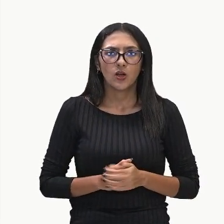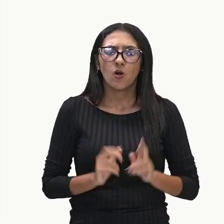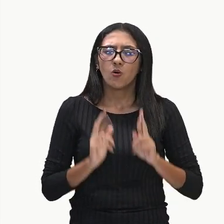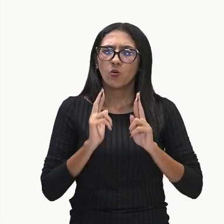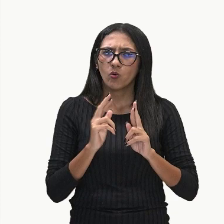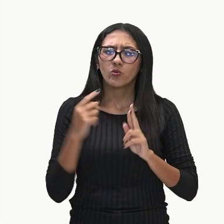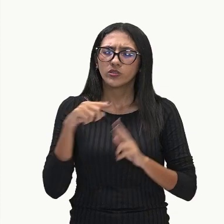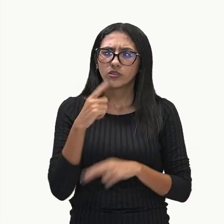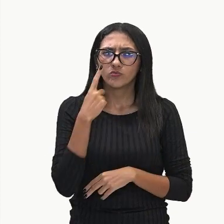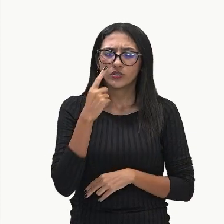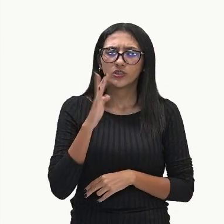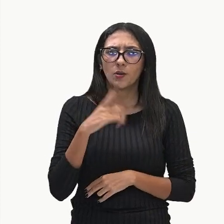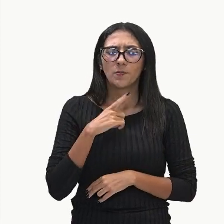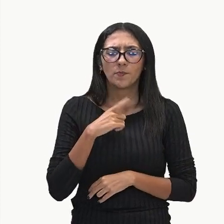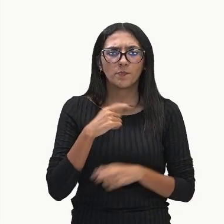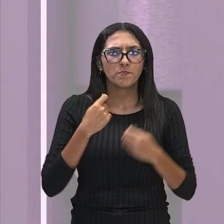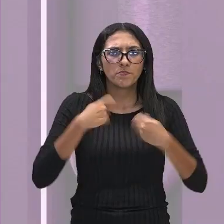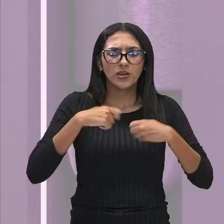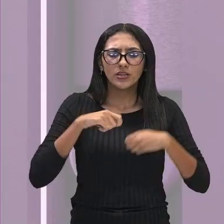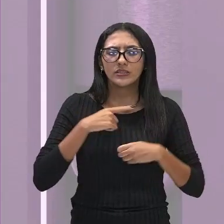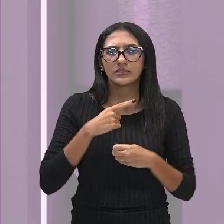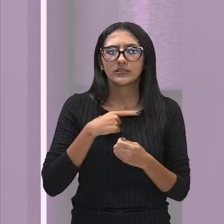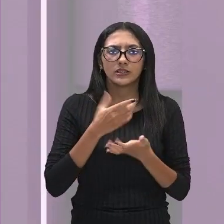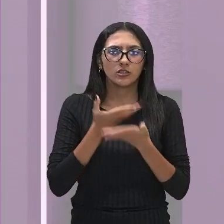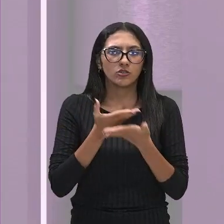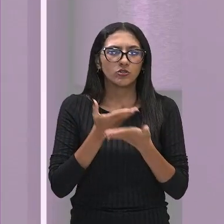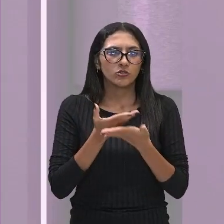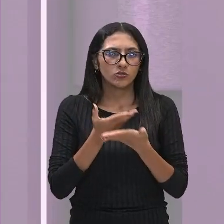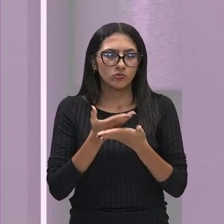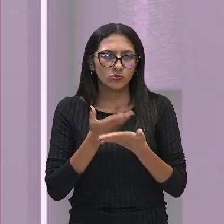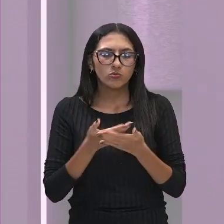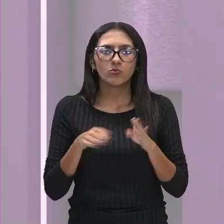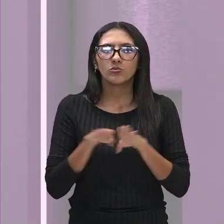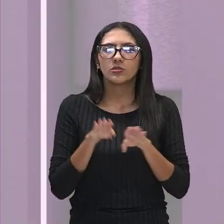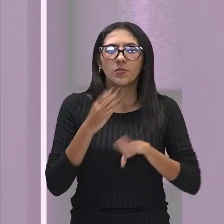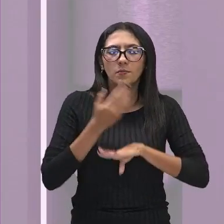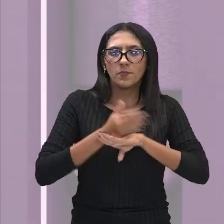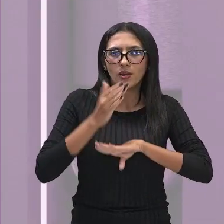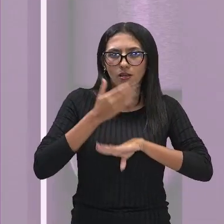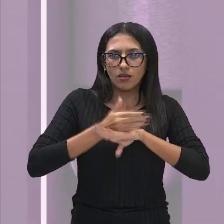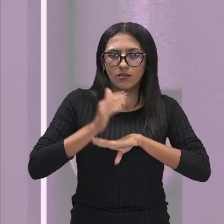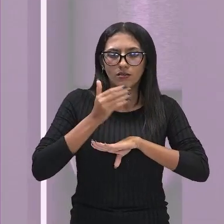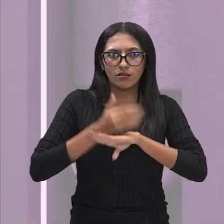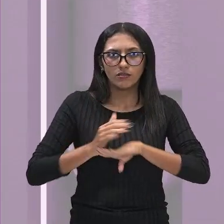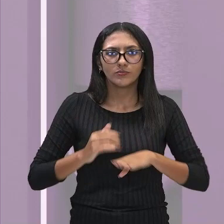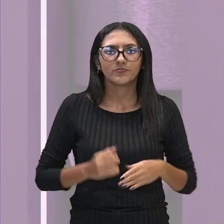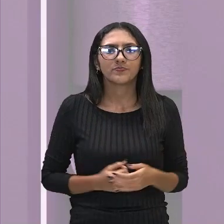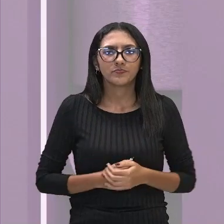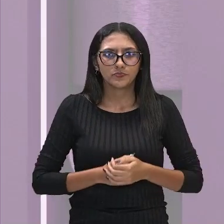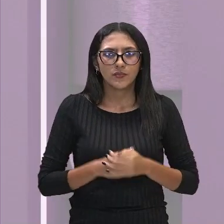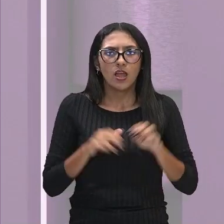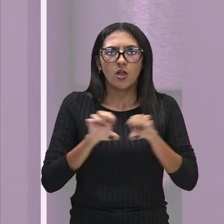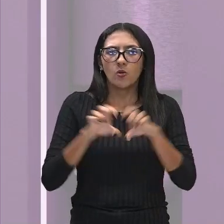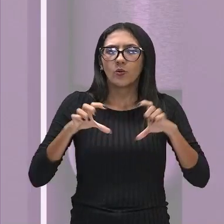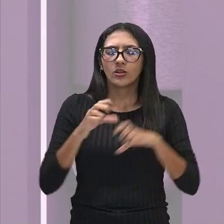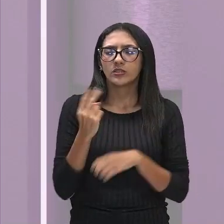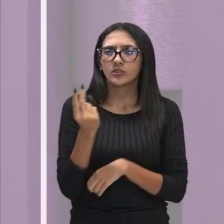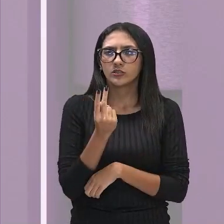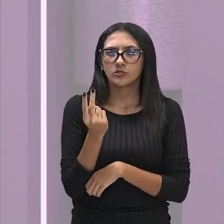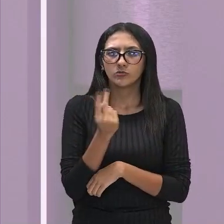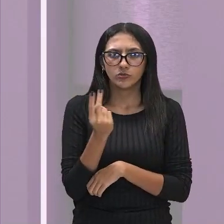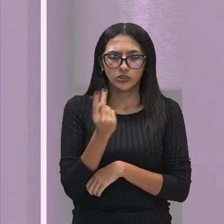é? A necessidade de estar estudando mais, de estar praticando mais, porque resolver uma equação do segundo